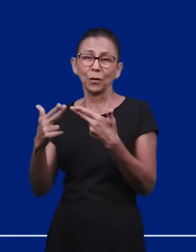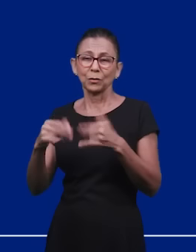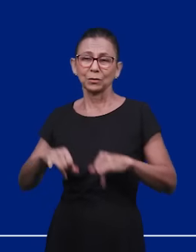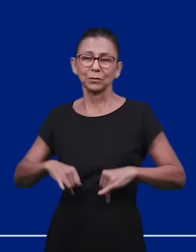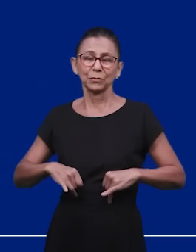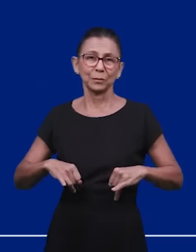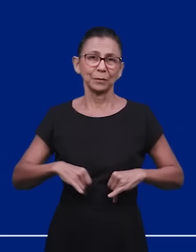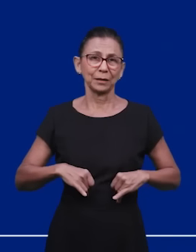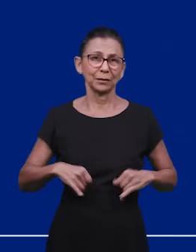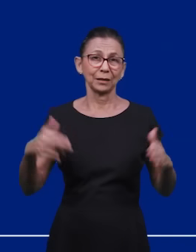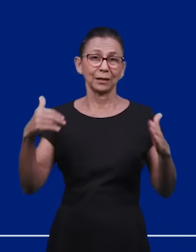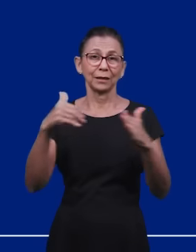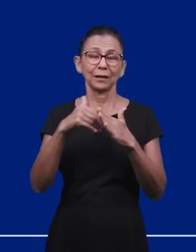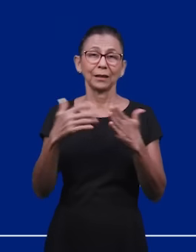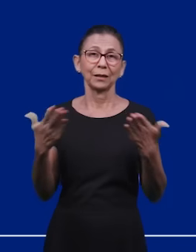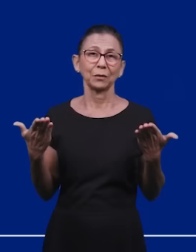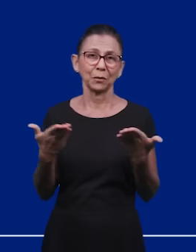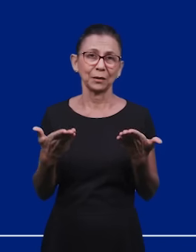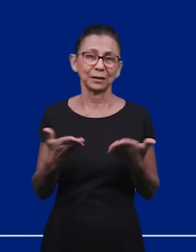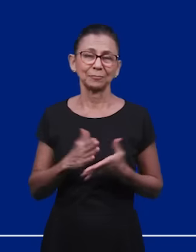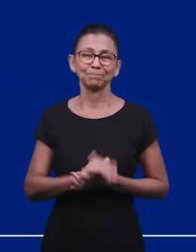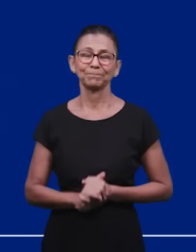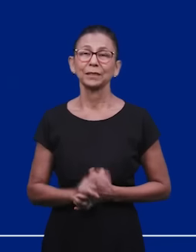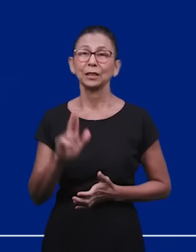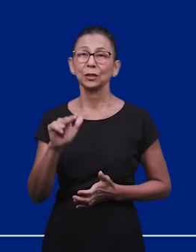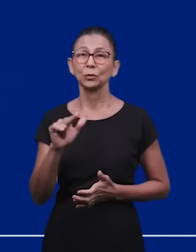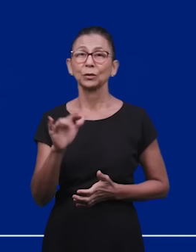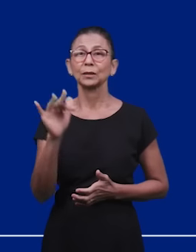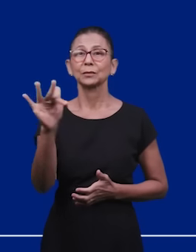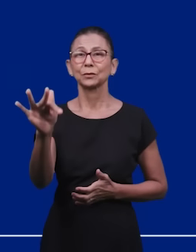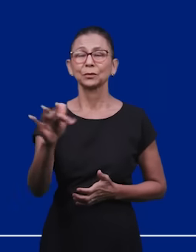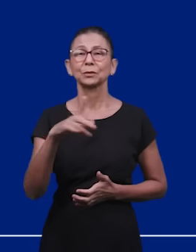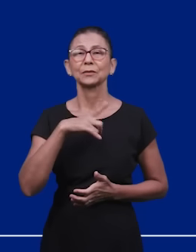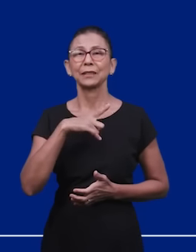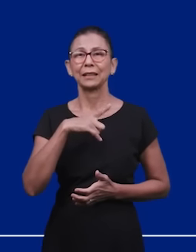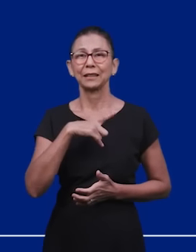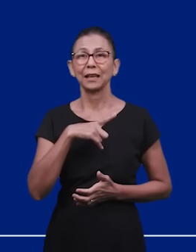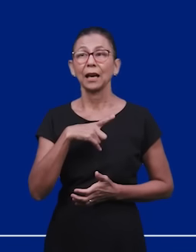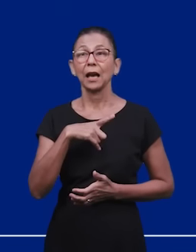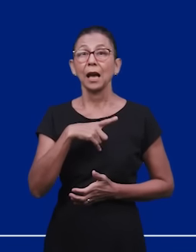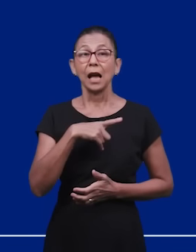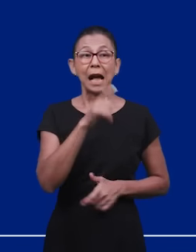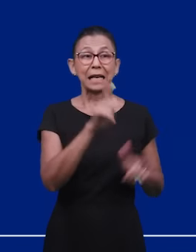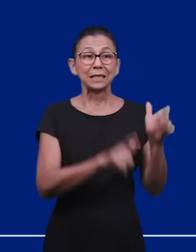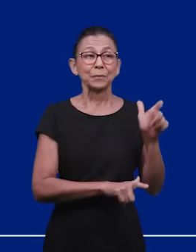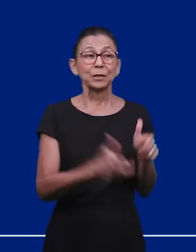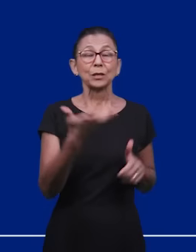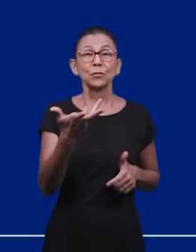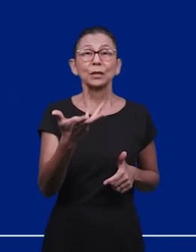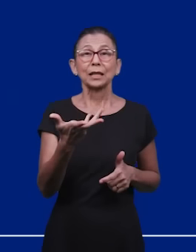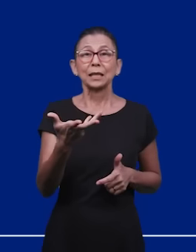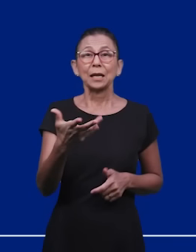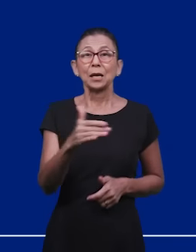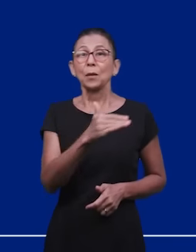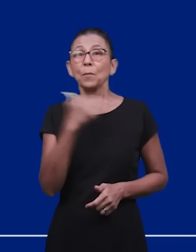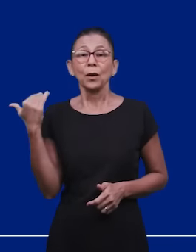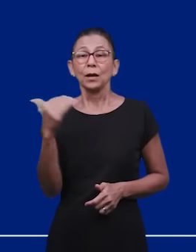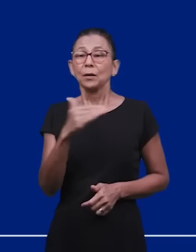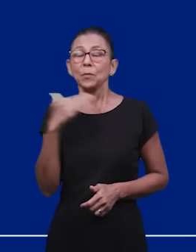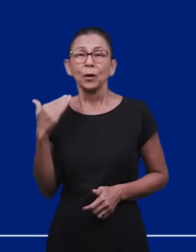capítulo 9, verso 6, diz o seguinte: e naqueles dias os homens buscarão a morte e não